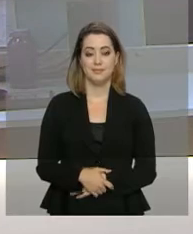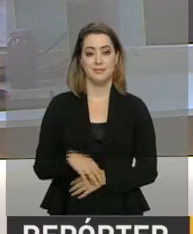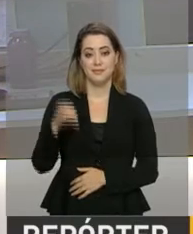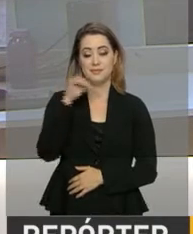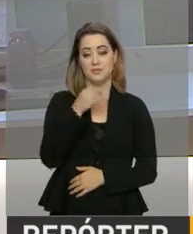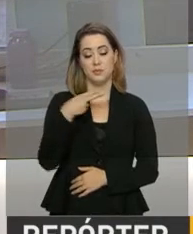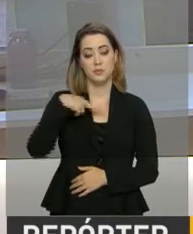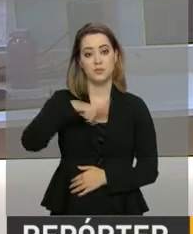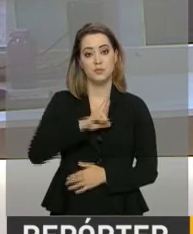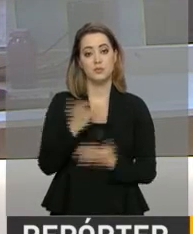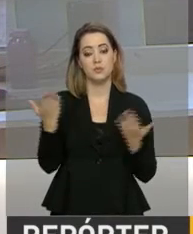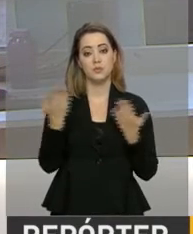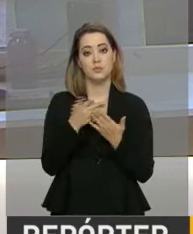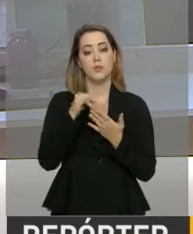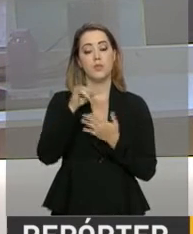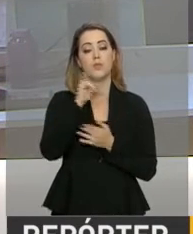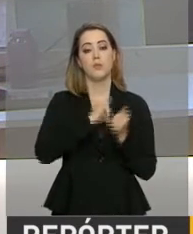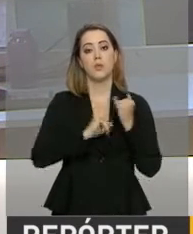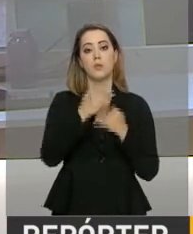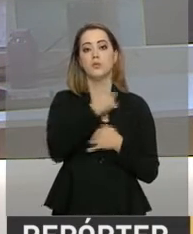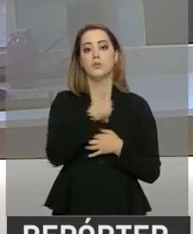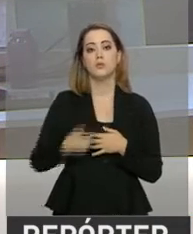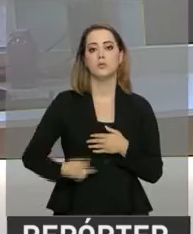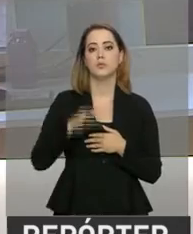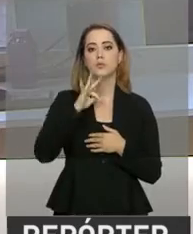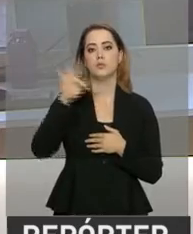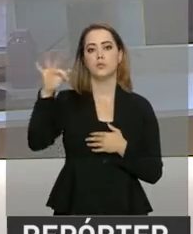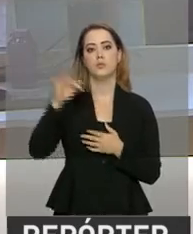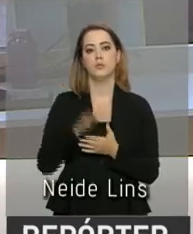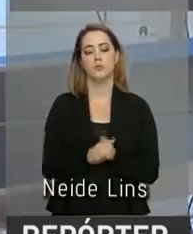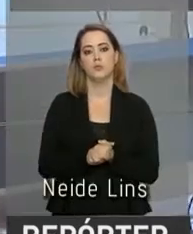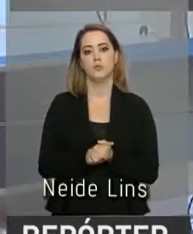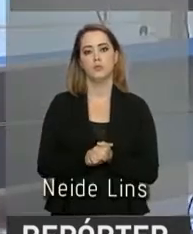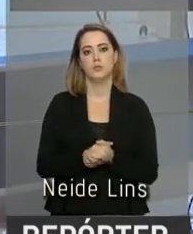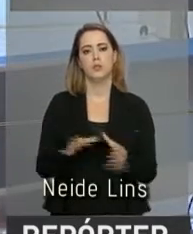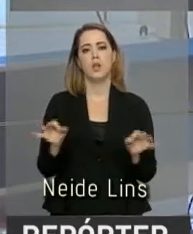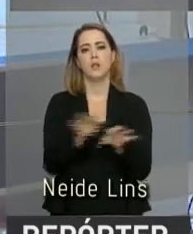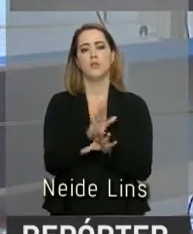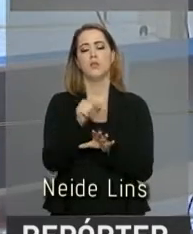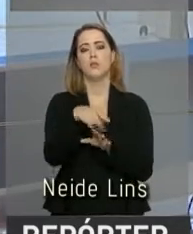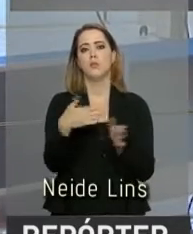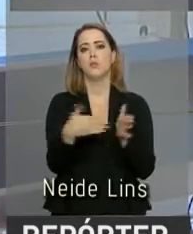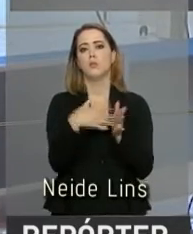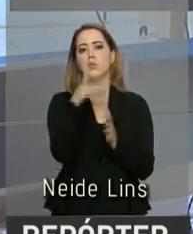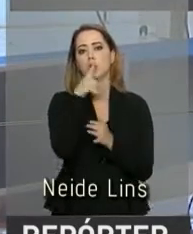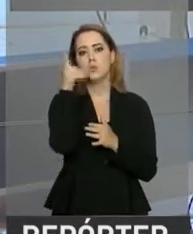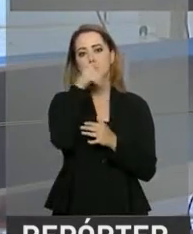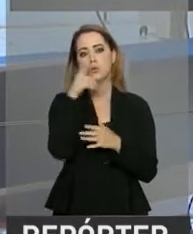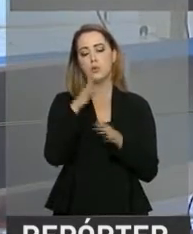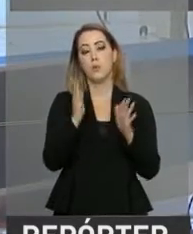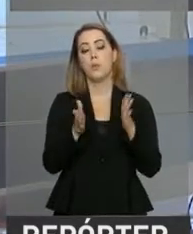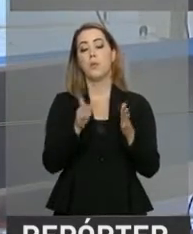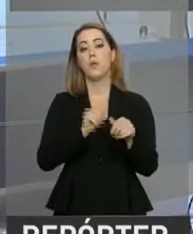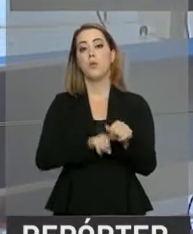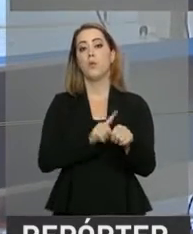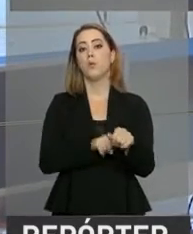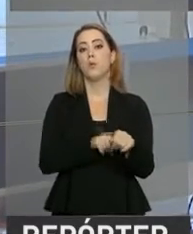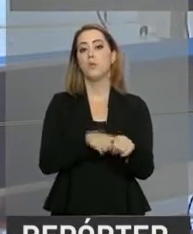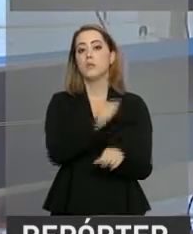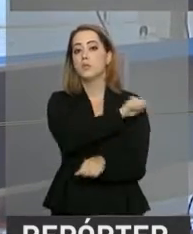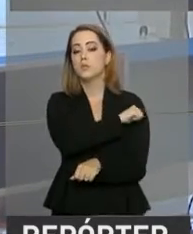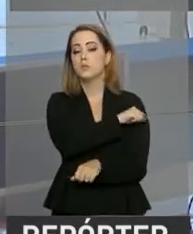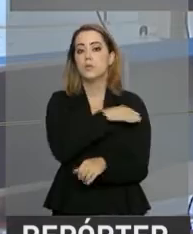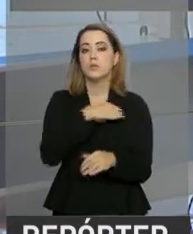Olá, o repórter NBR está de volta com as notícias do governo federal. Termina no próximo domingo o prazo para os estudantes fazerem